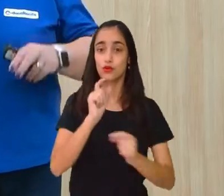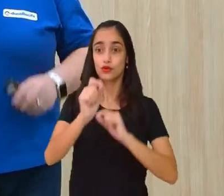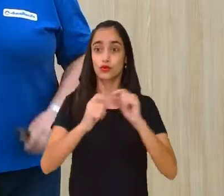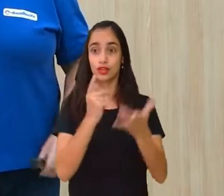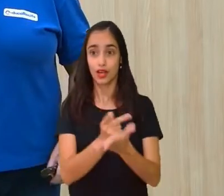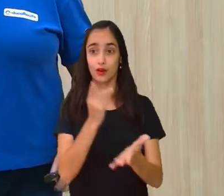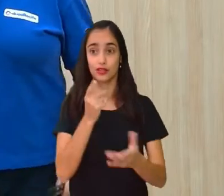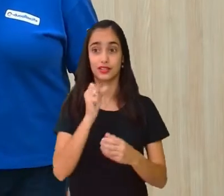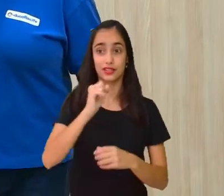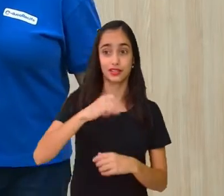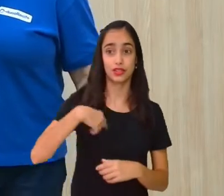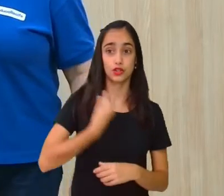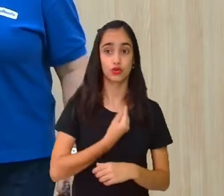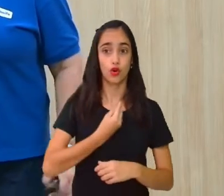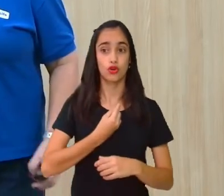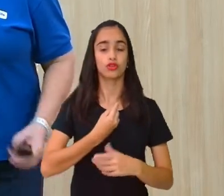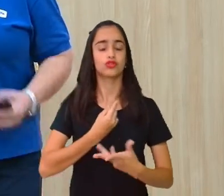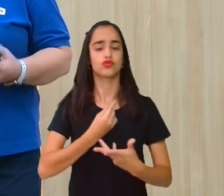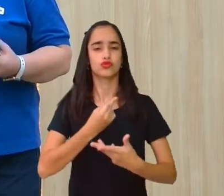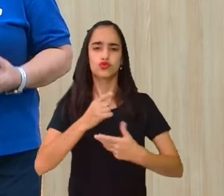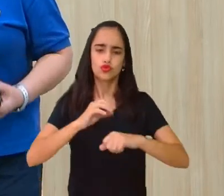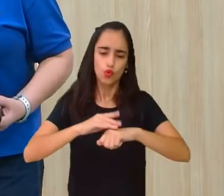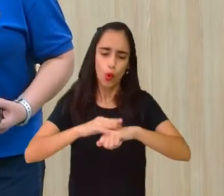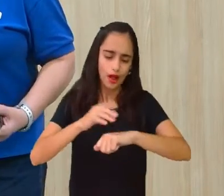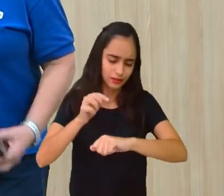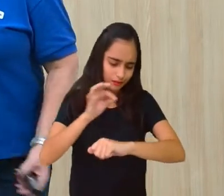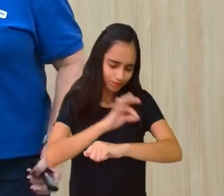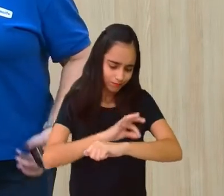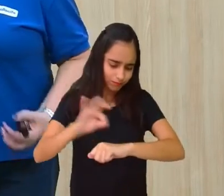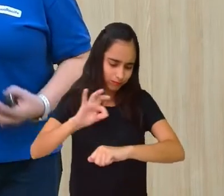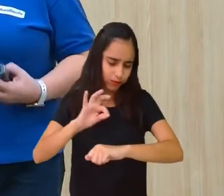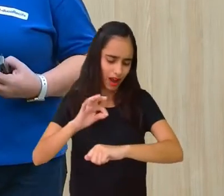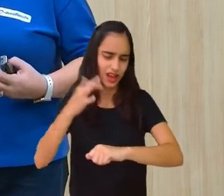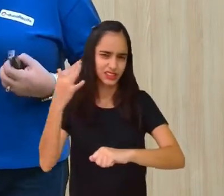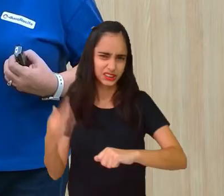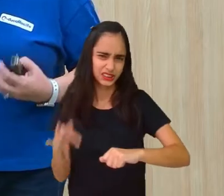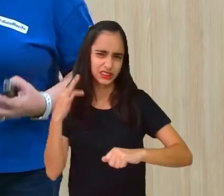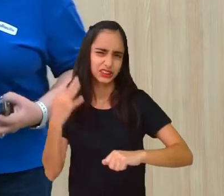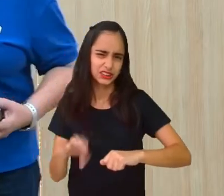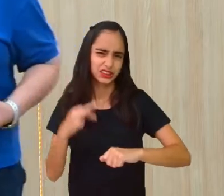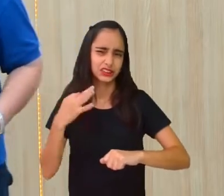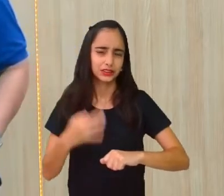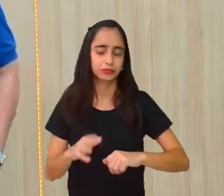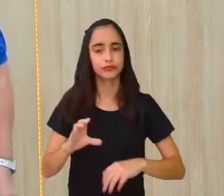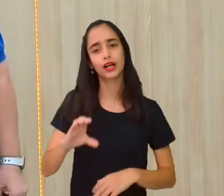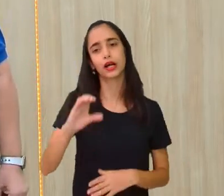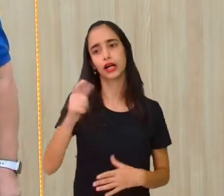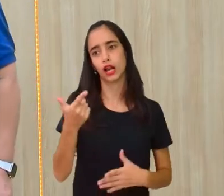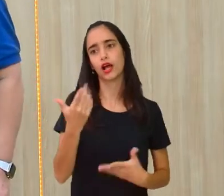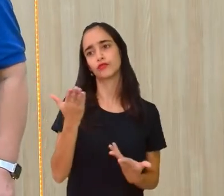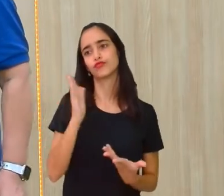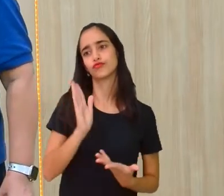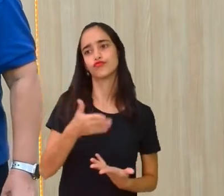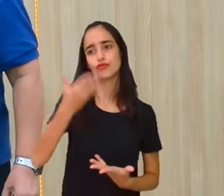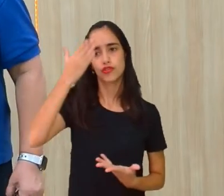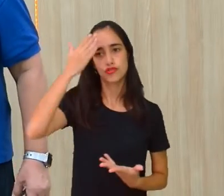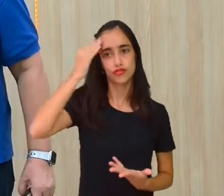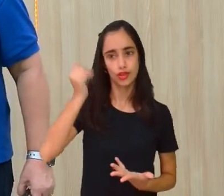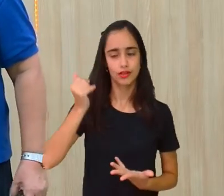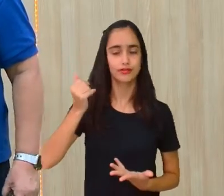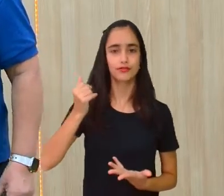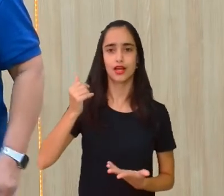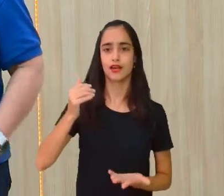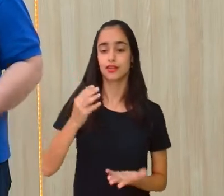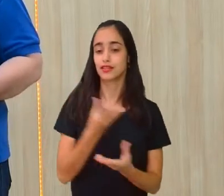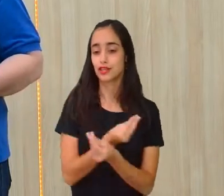um ferimento. E eu trago para vocês algo real, né? Claro que eu sei que muitos de vocês se cuidam de não andar